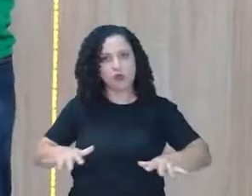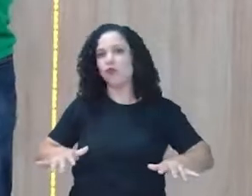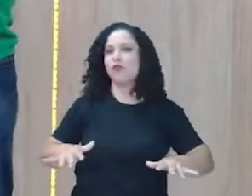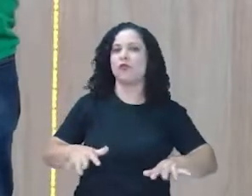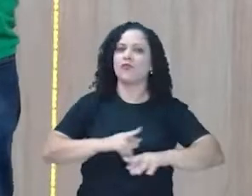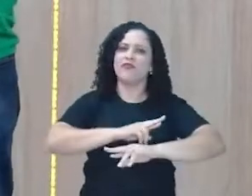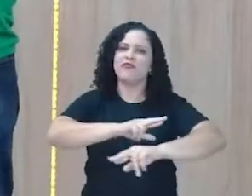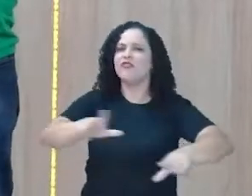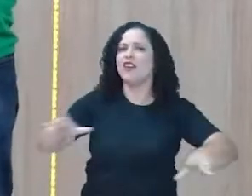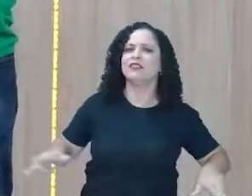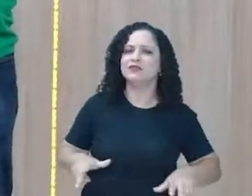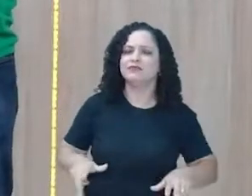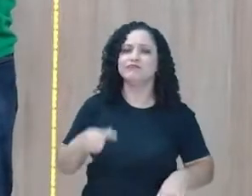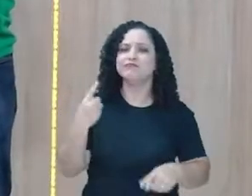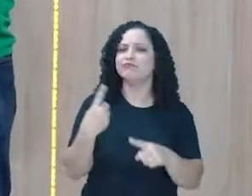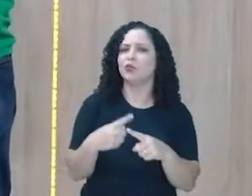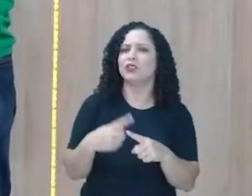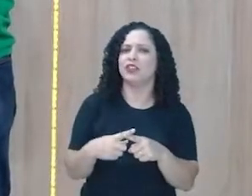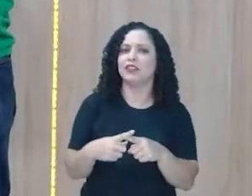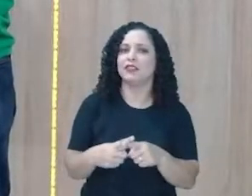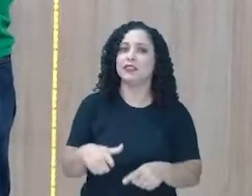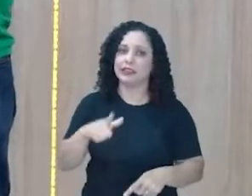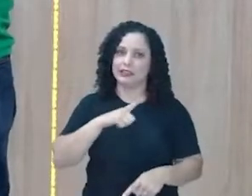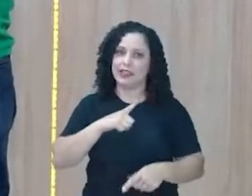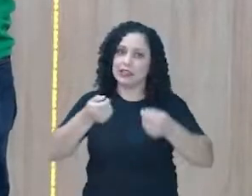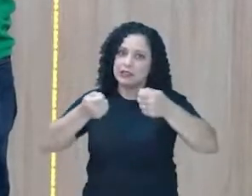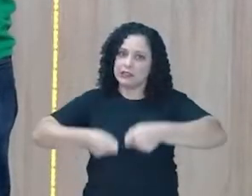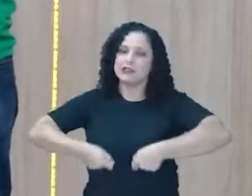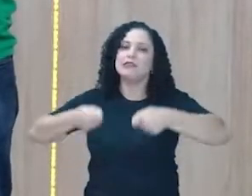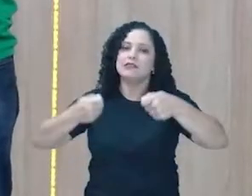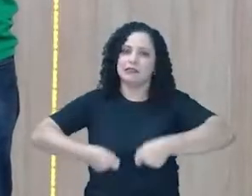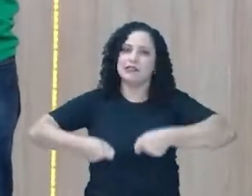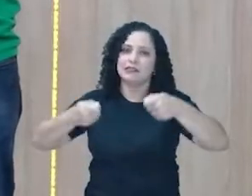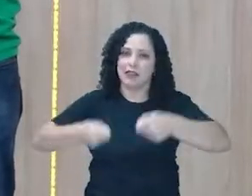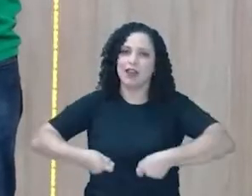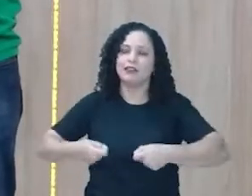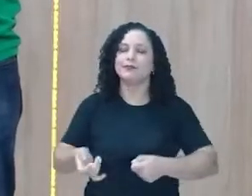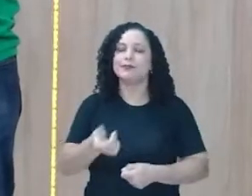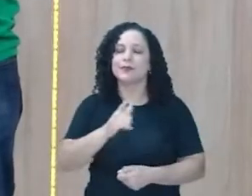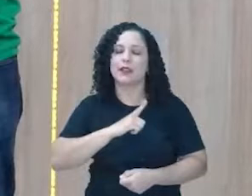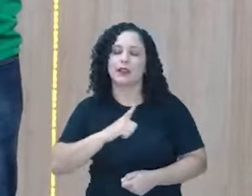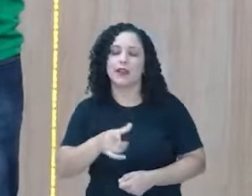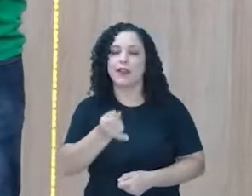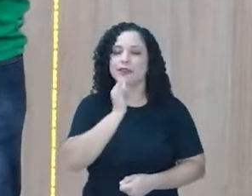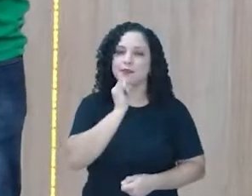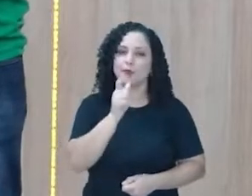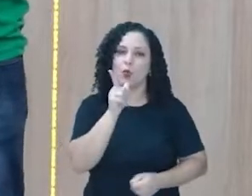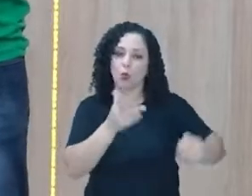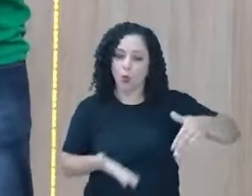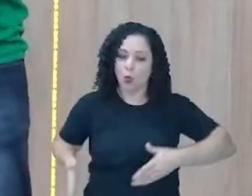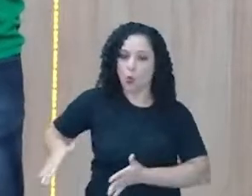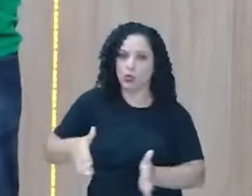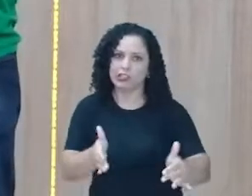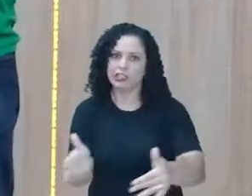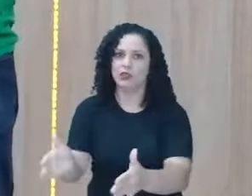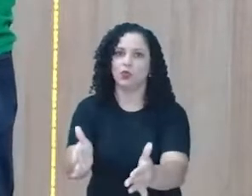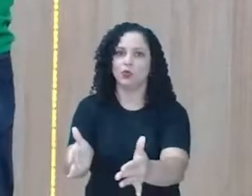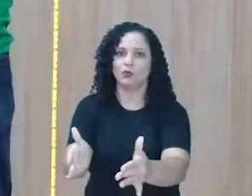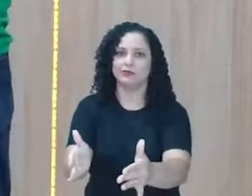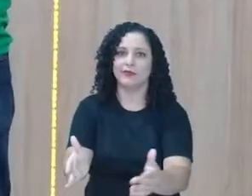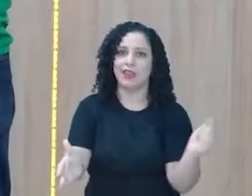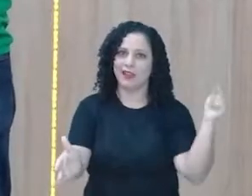ordem. Por quê? Porque apesar de haver a mesma necessidade de passar um rio, não é o mesmo rio, não são as